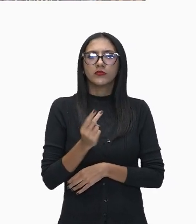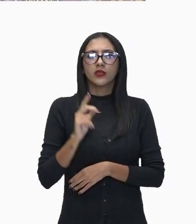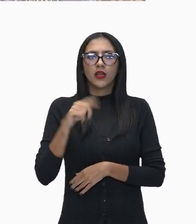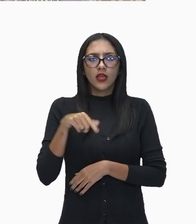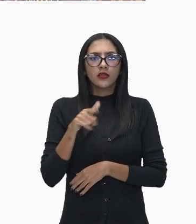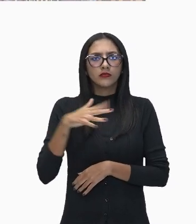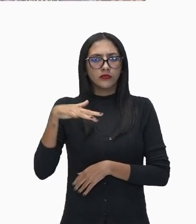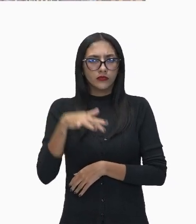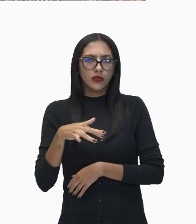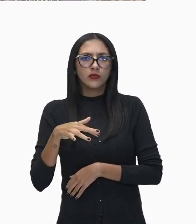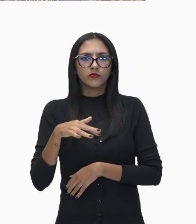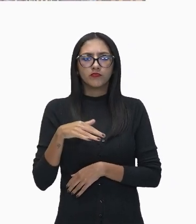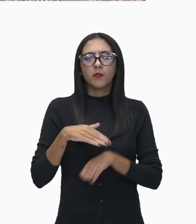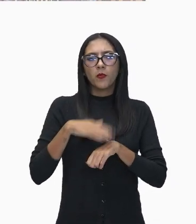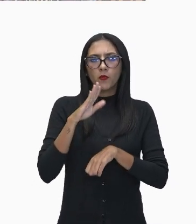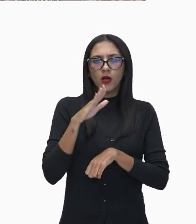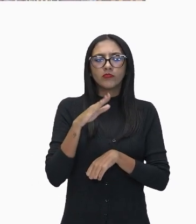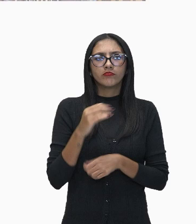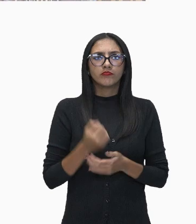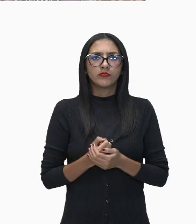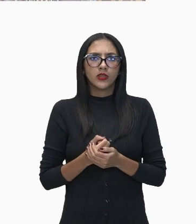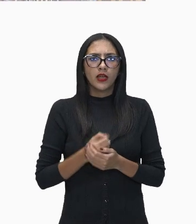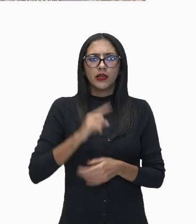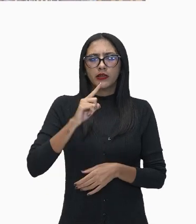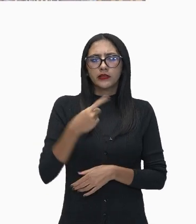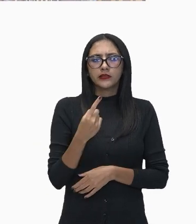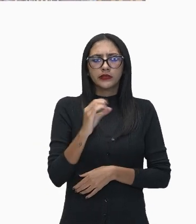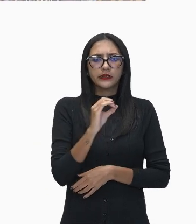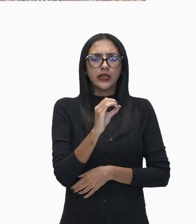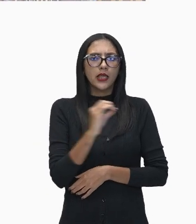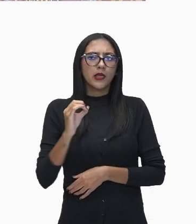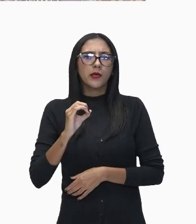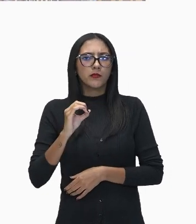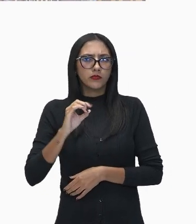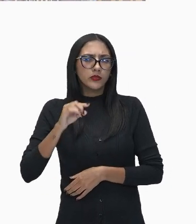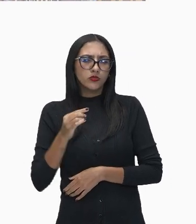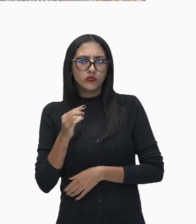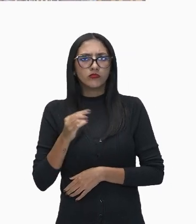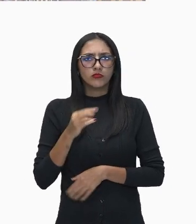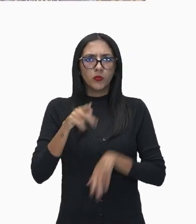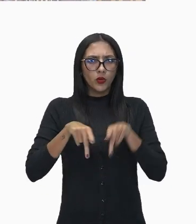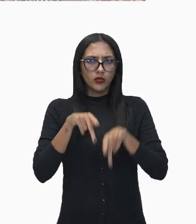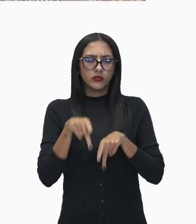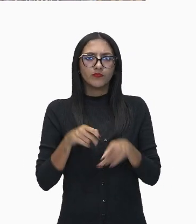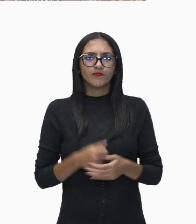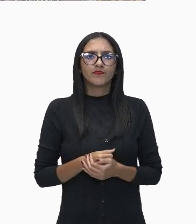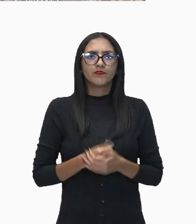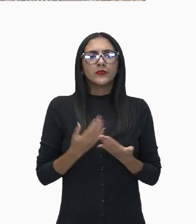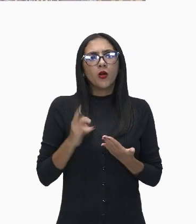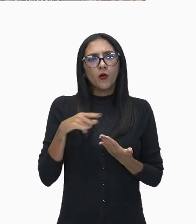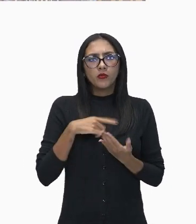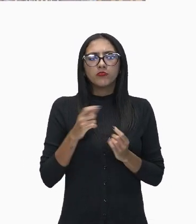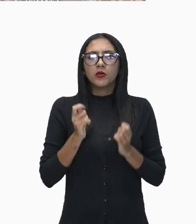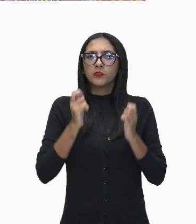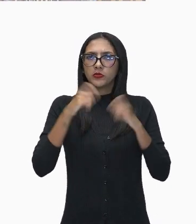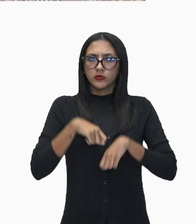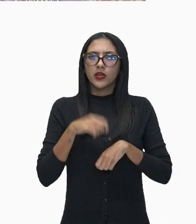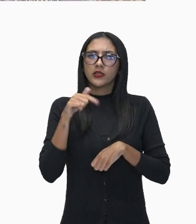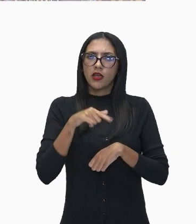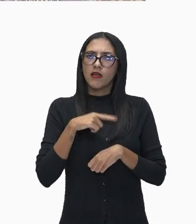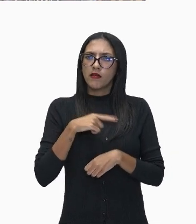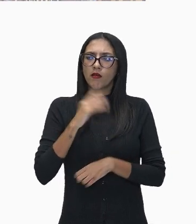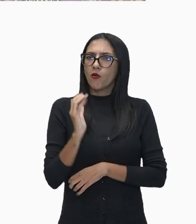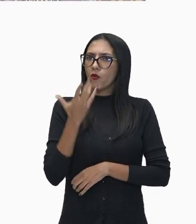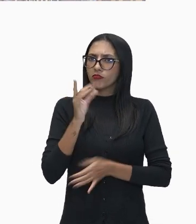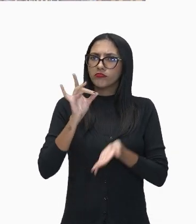tem pouco mais ali de 100 mil habitantes. A isso equivale dizer, então, que muito provavelmente, e é o que